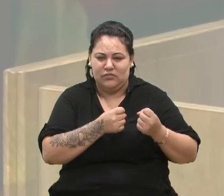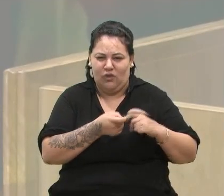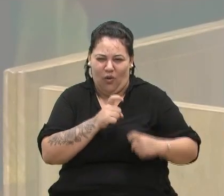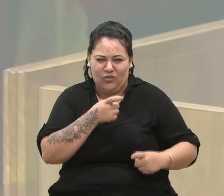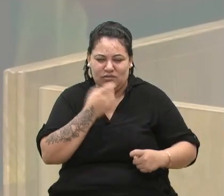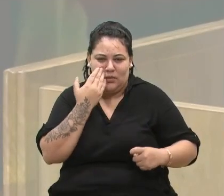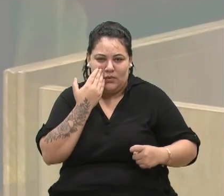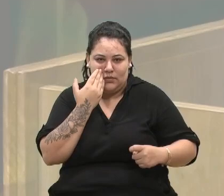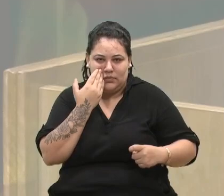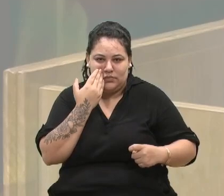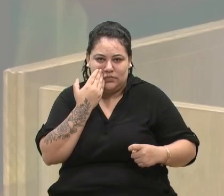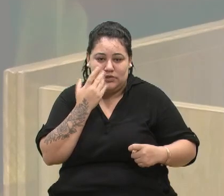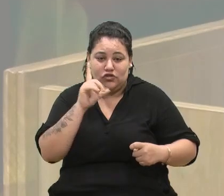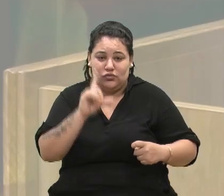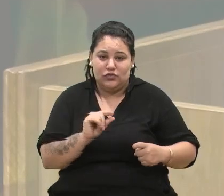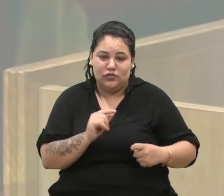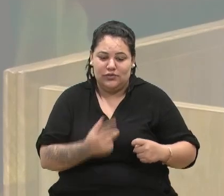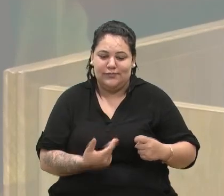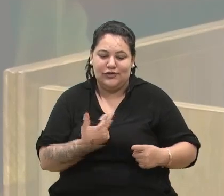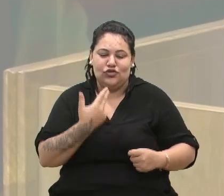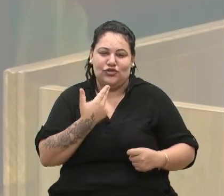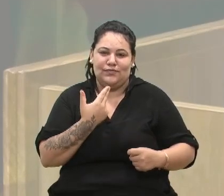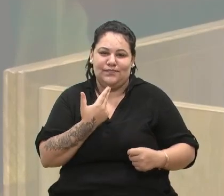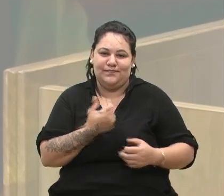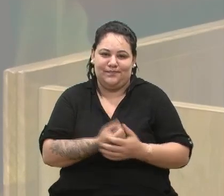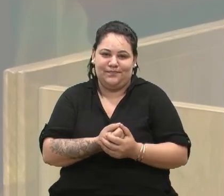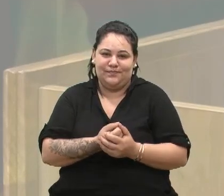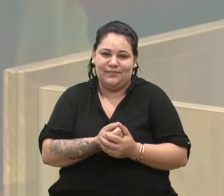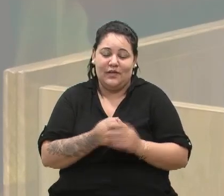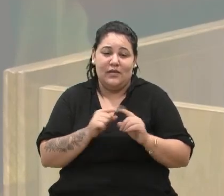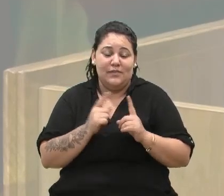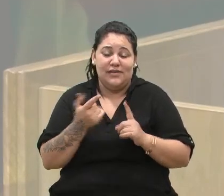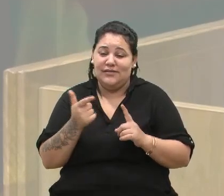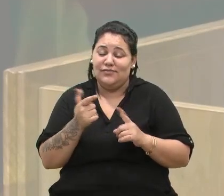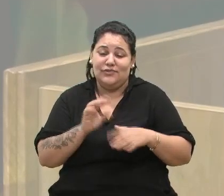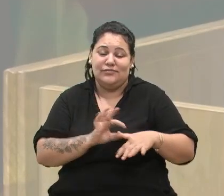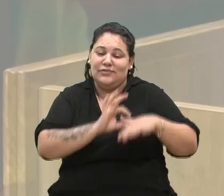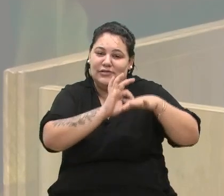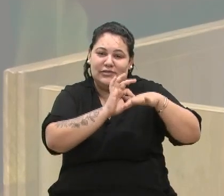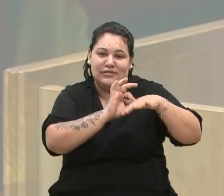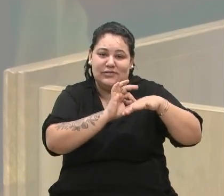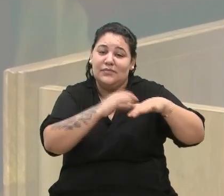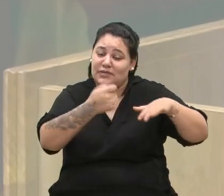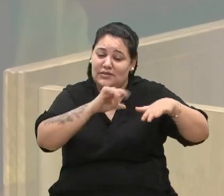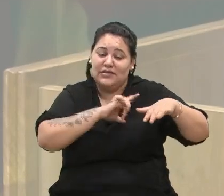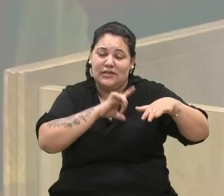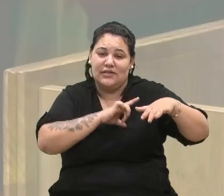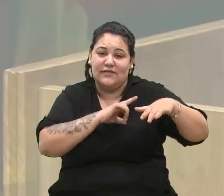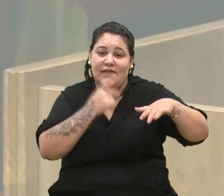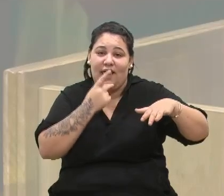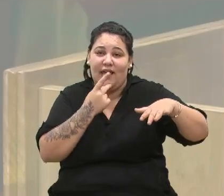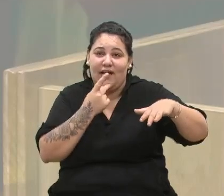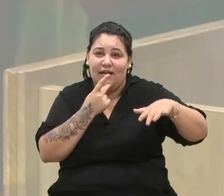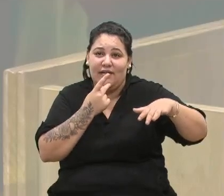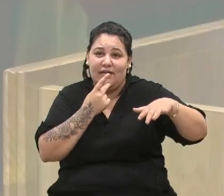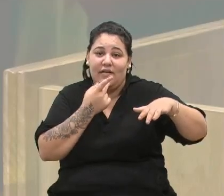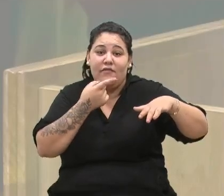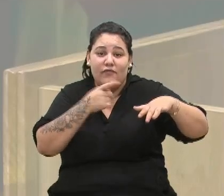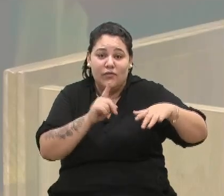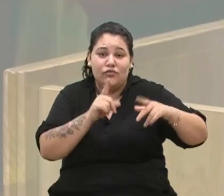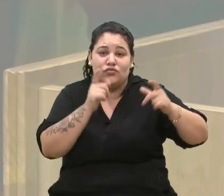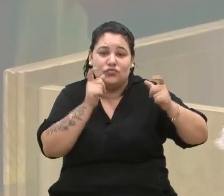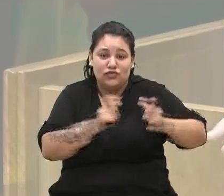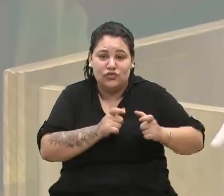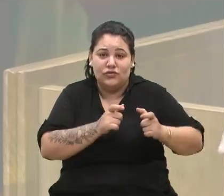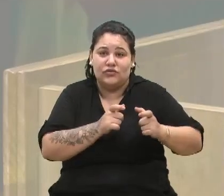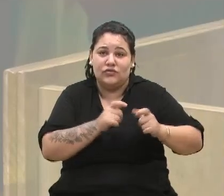de traumato-ortopedia. Mas se a gente não tiver uma liderança que diga, vamos minimizar esse sofrimento das pessoas que estão